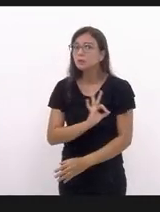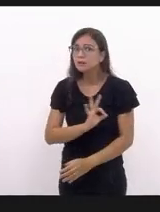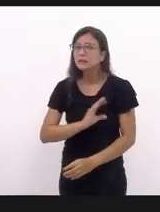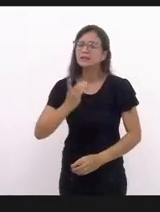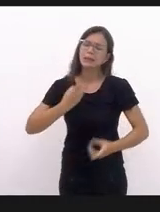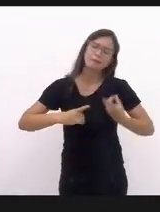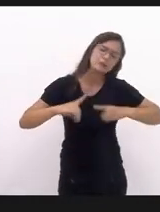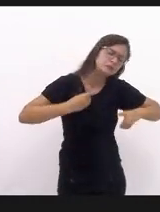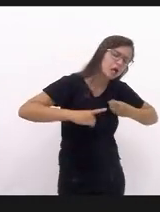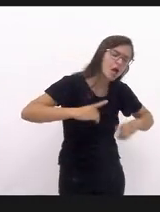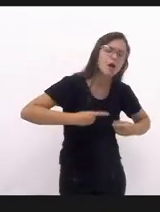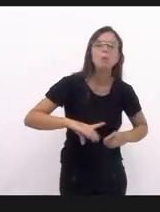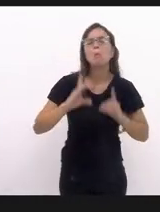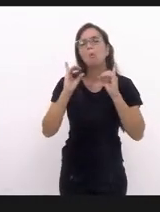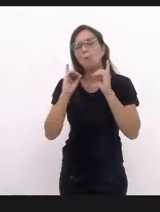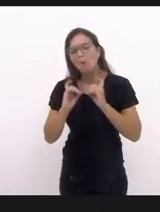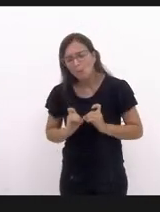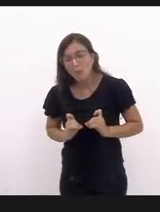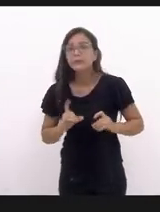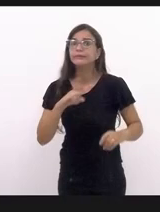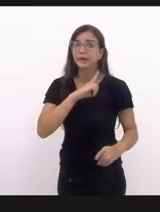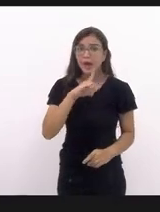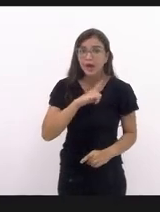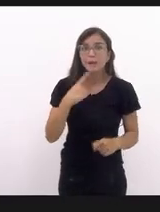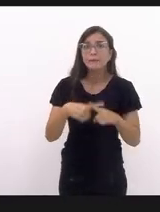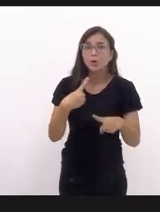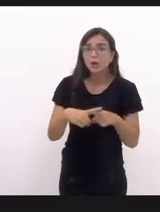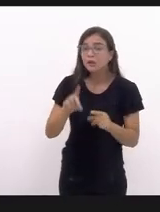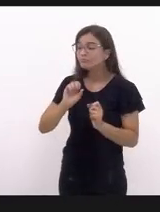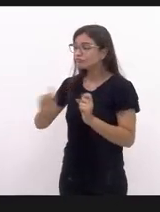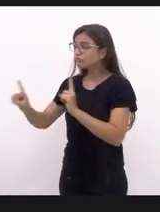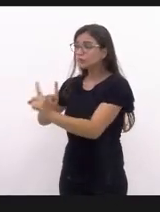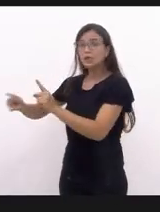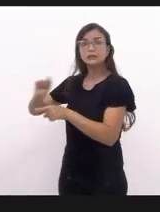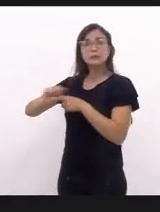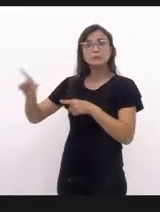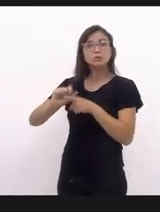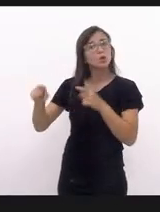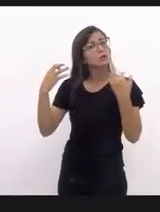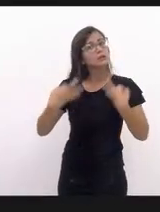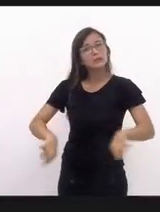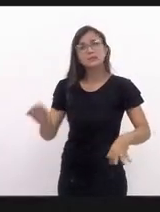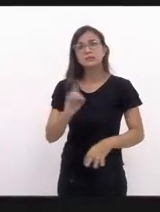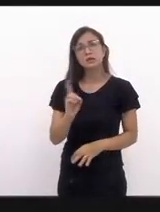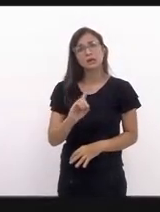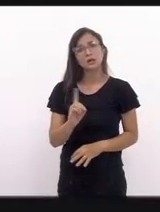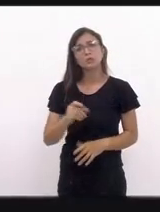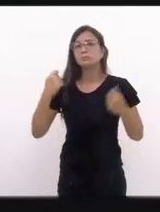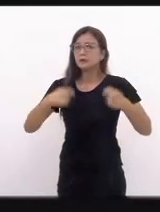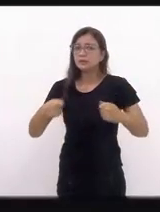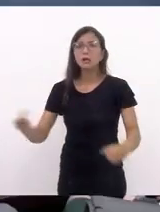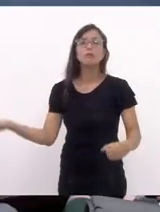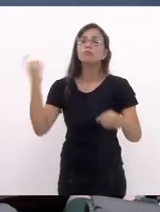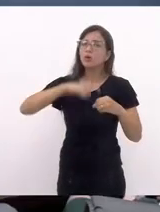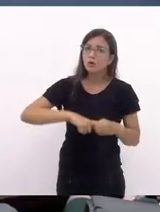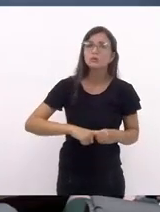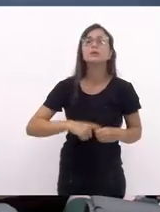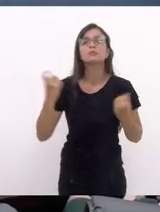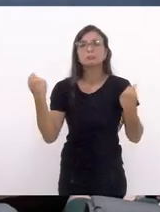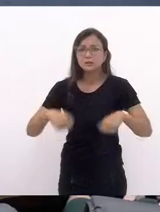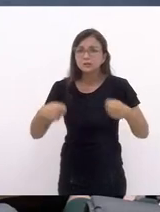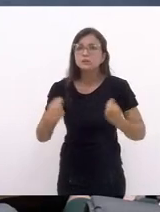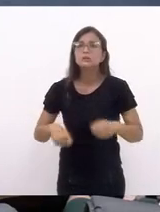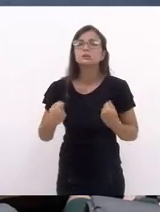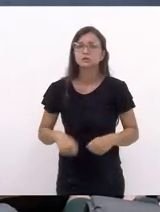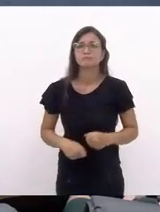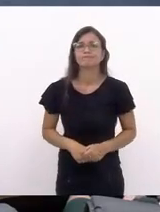porque Polo expulso de forma indevida e precisou retornar aos quadros dessa população com rosa tanto também antes de os Bombeiros